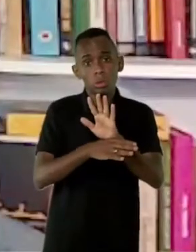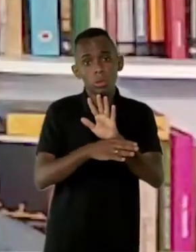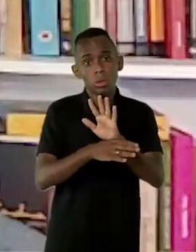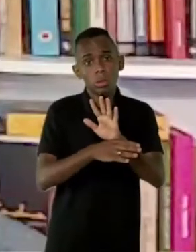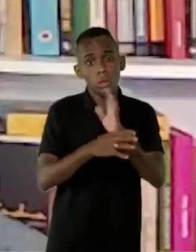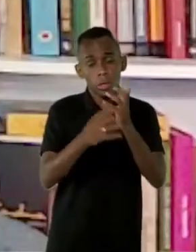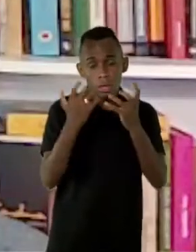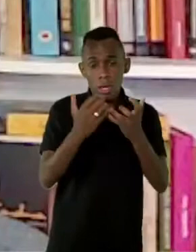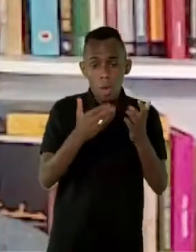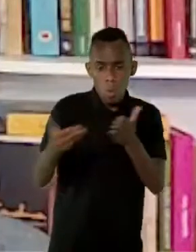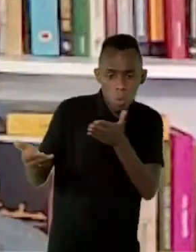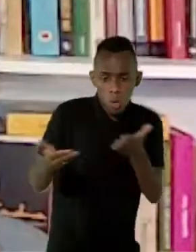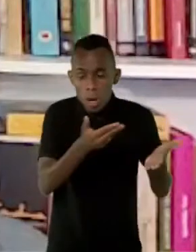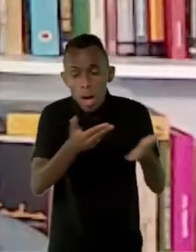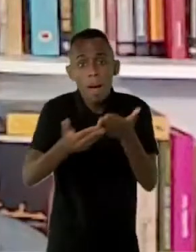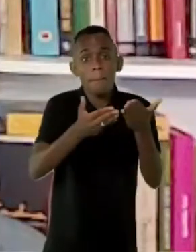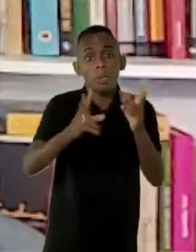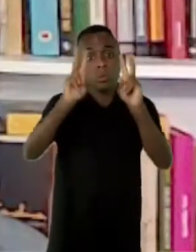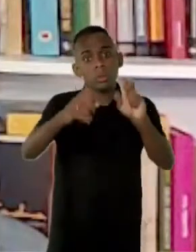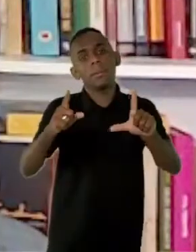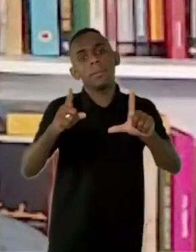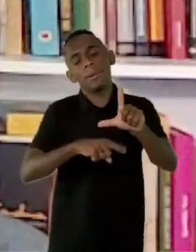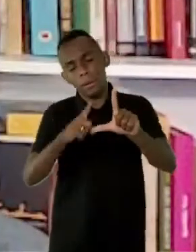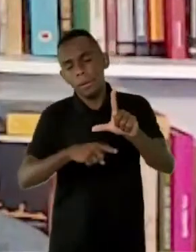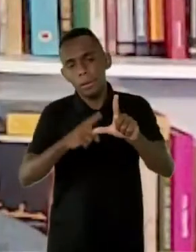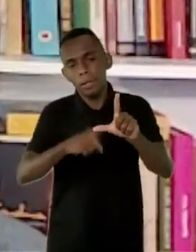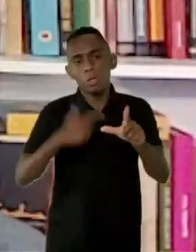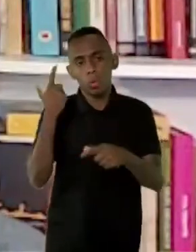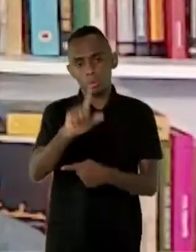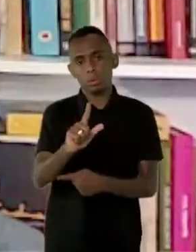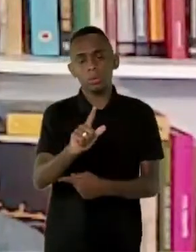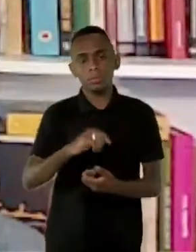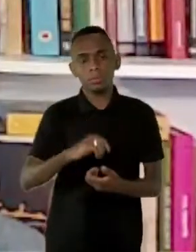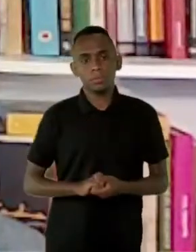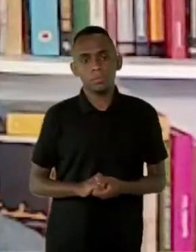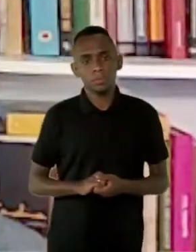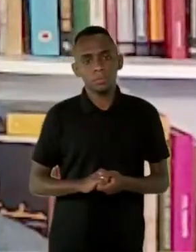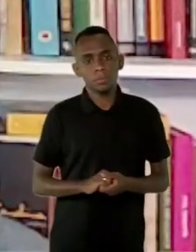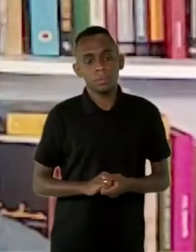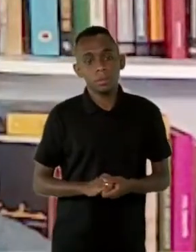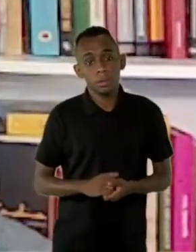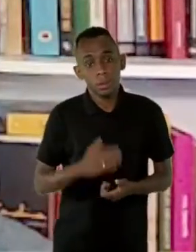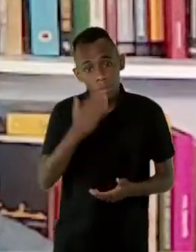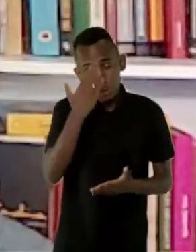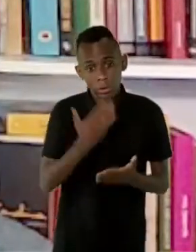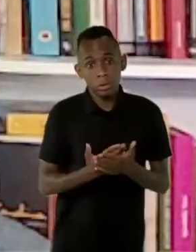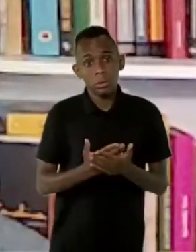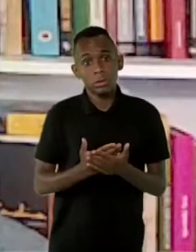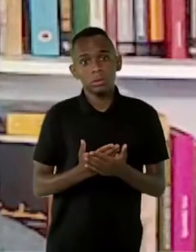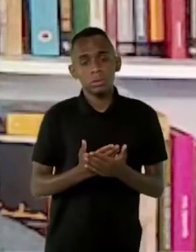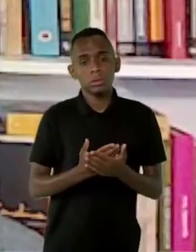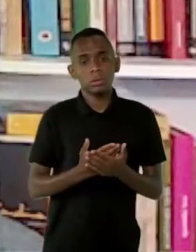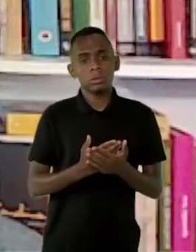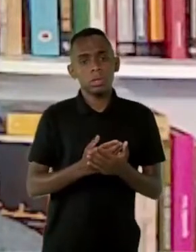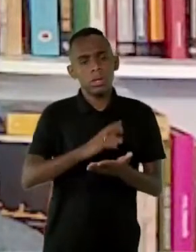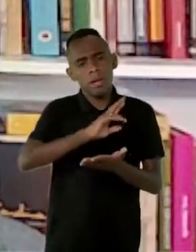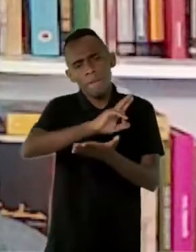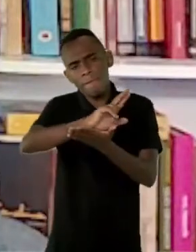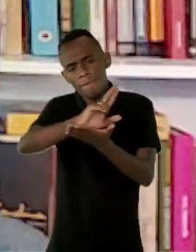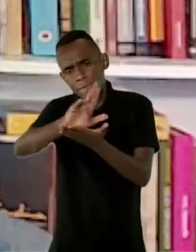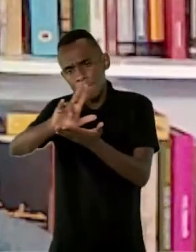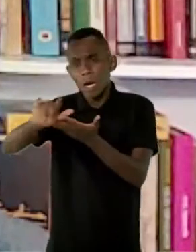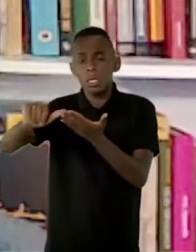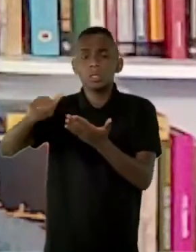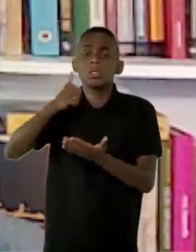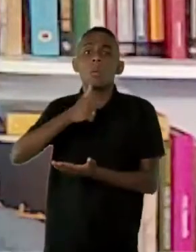das letras, que é muito parecido com Carolina. Eu acho que isso cria uma autoestima em muitas mulheres, né?